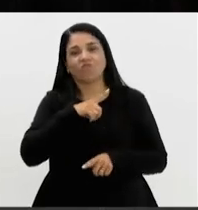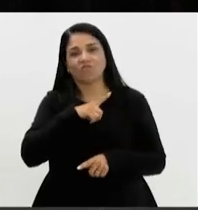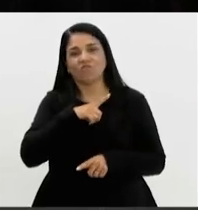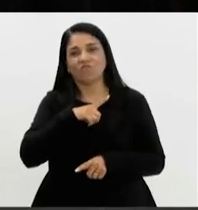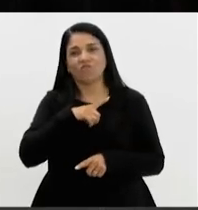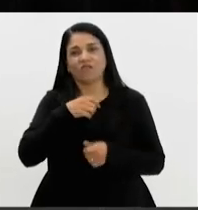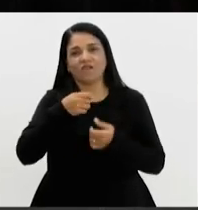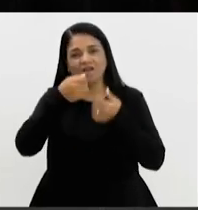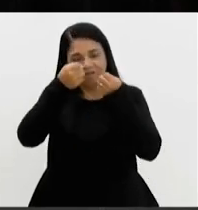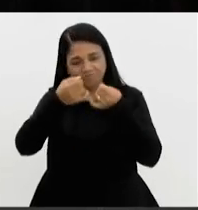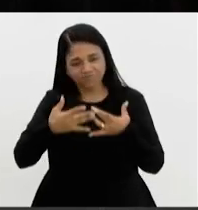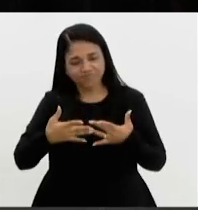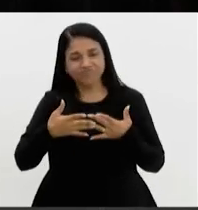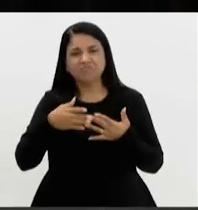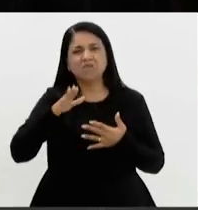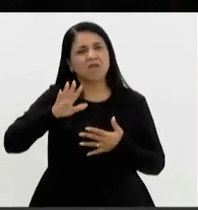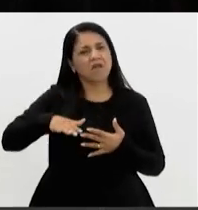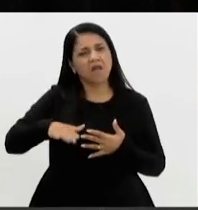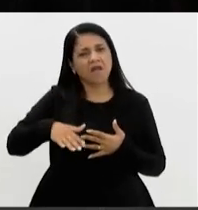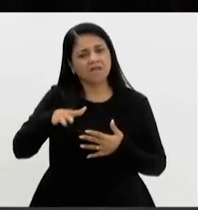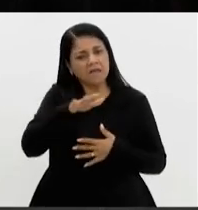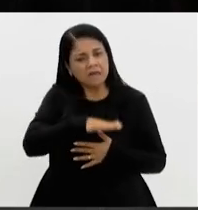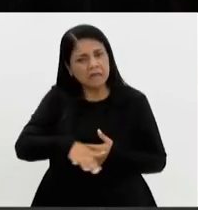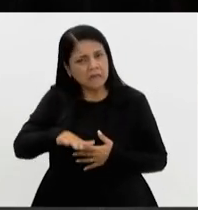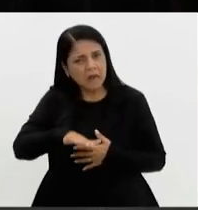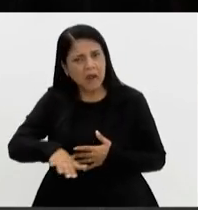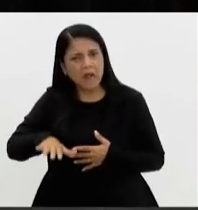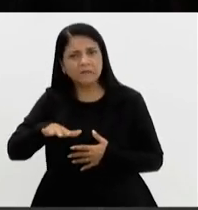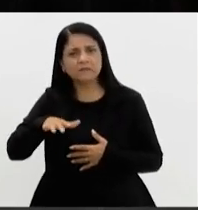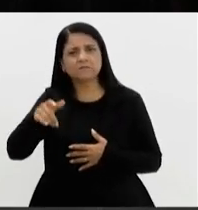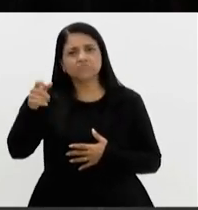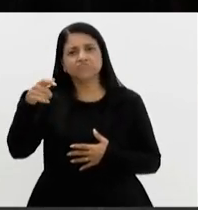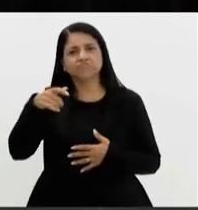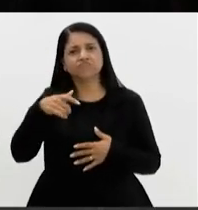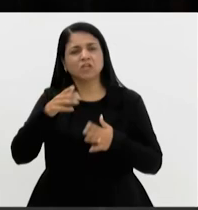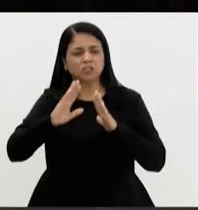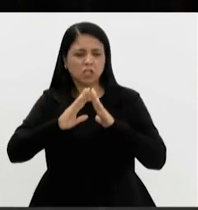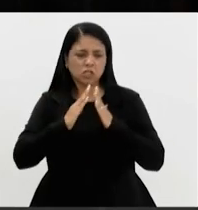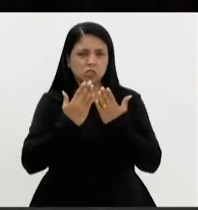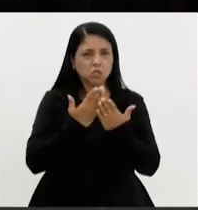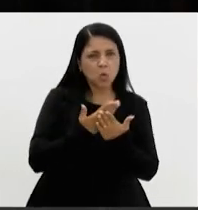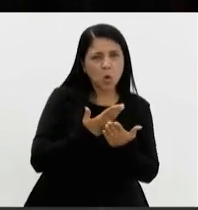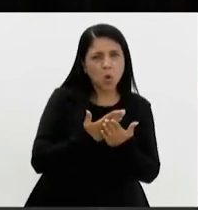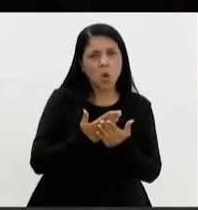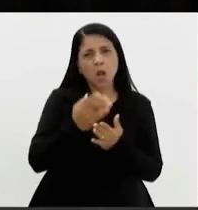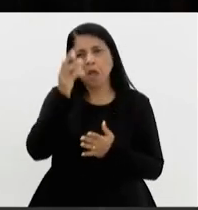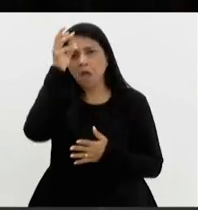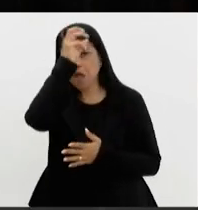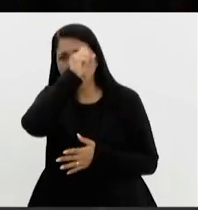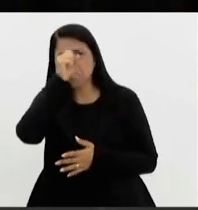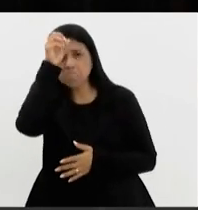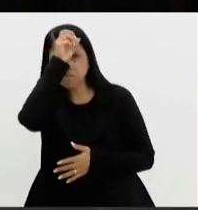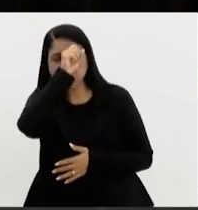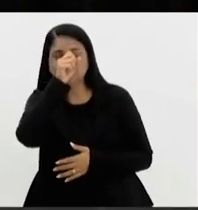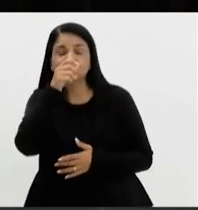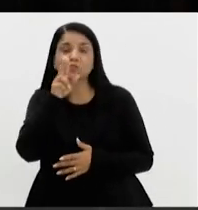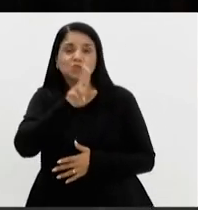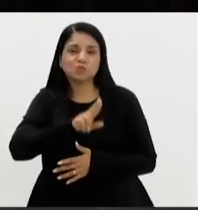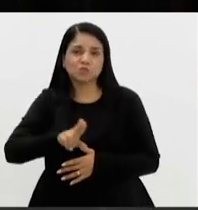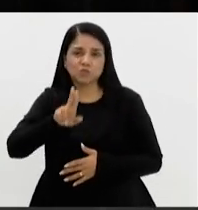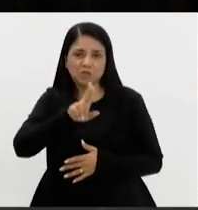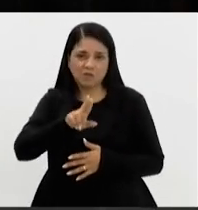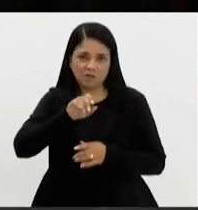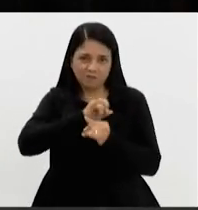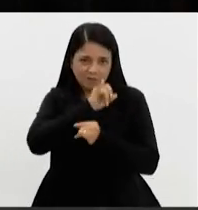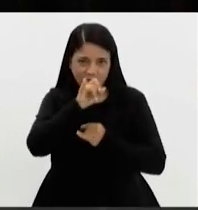Tem são de baixo custo qualquer criança hoje em dia já sai da escola ou da creche aprendendo a utilizar e isso traz